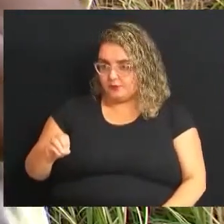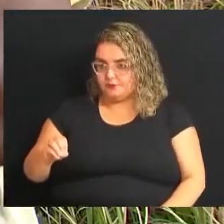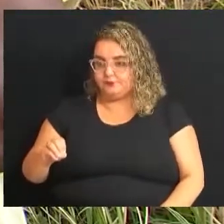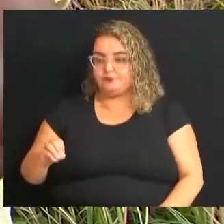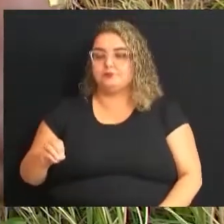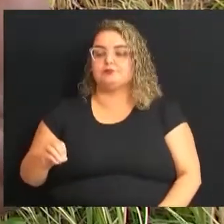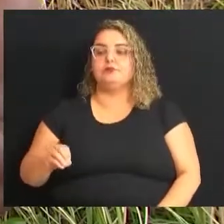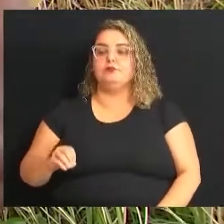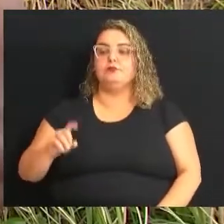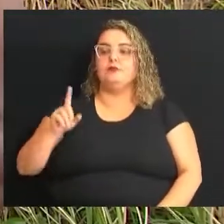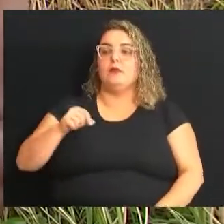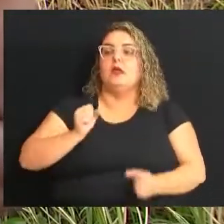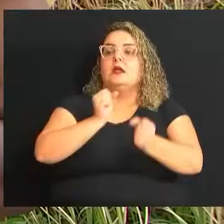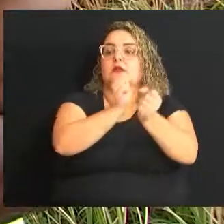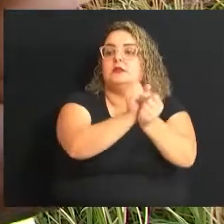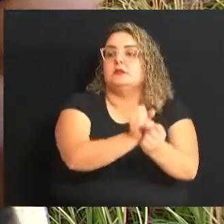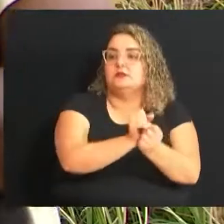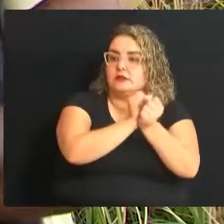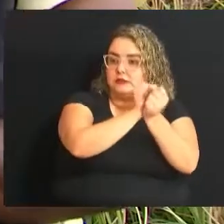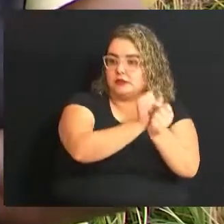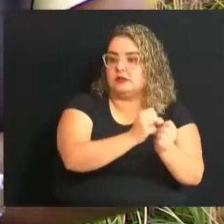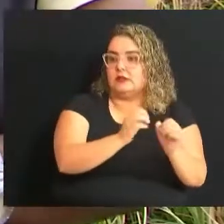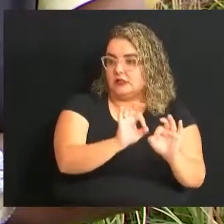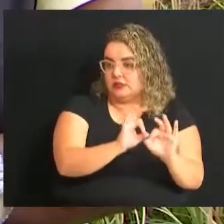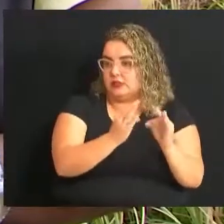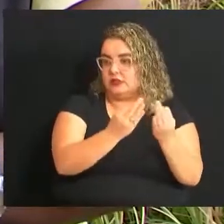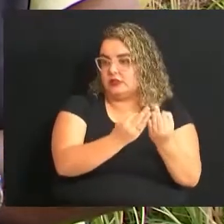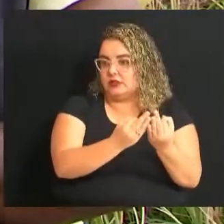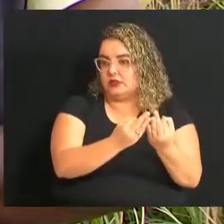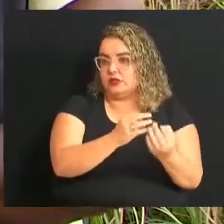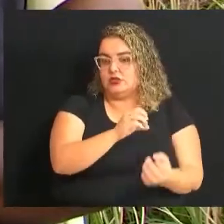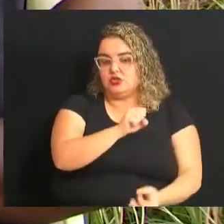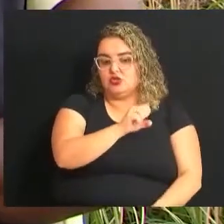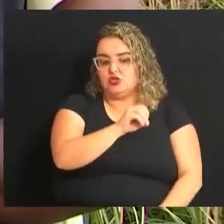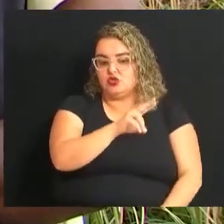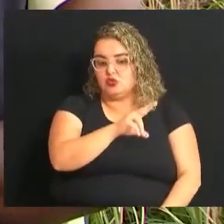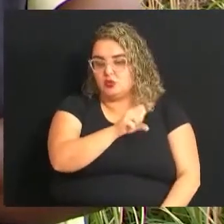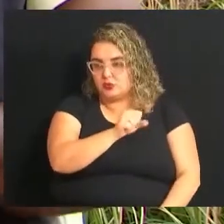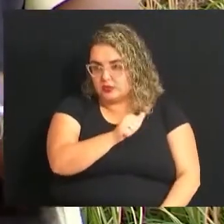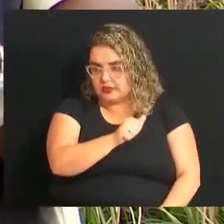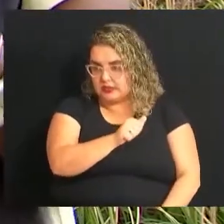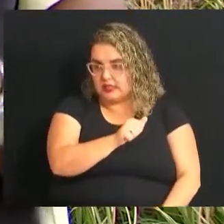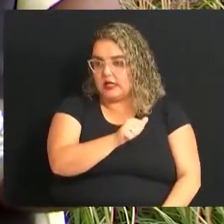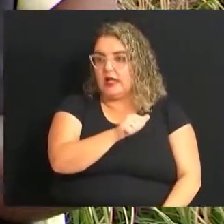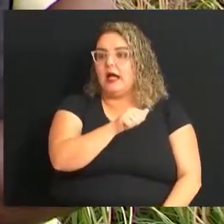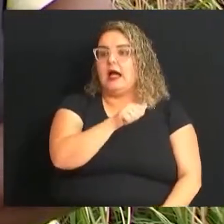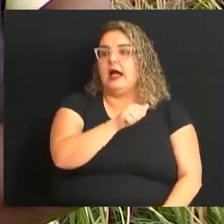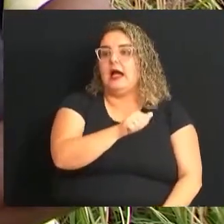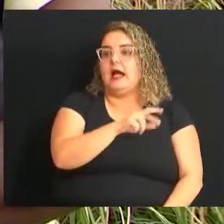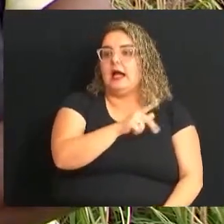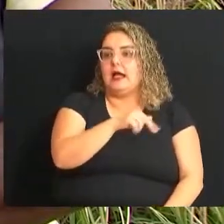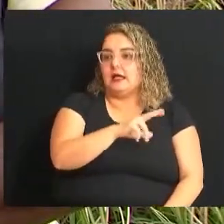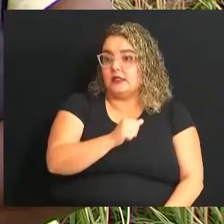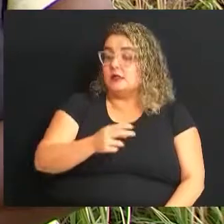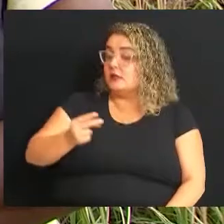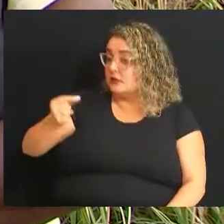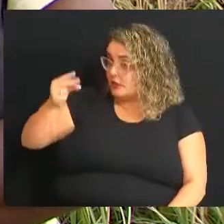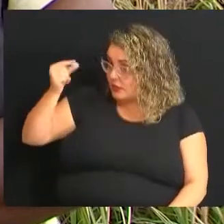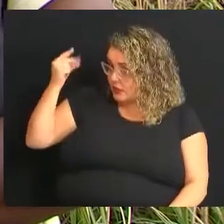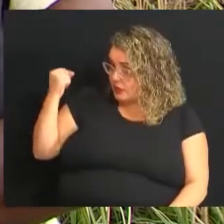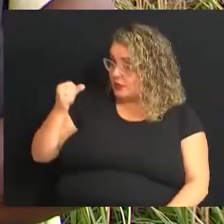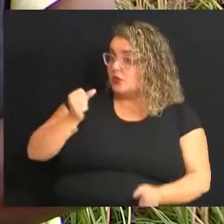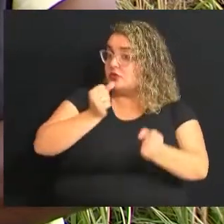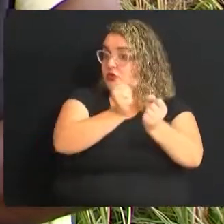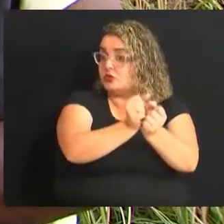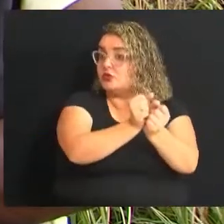era escravizada da família de Souza Aranha. A mãe dela... Antigamente os escravizados